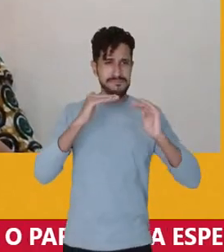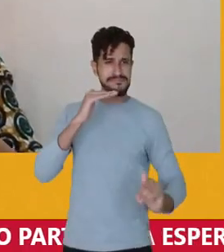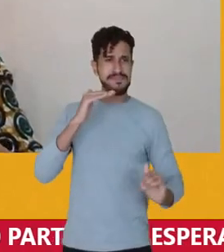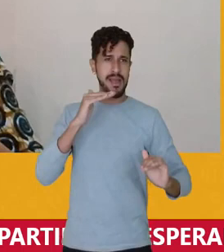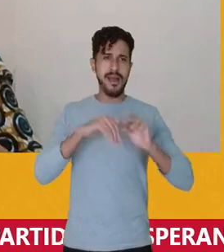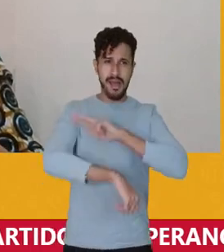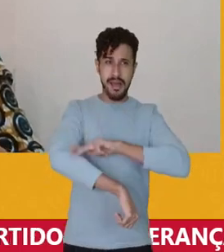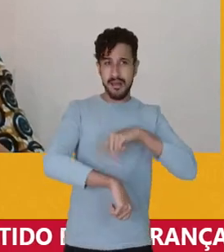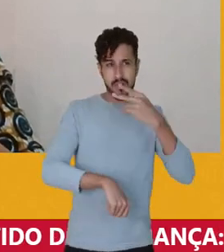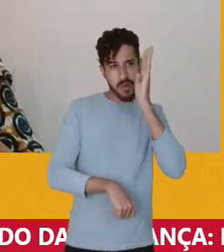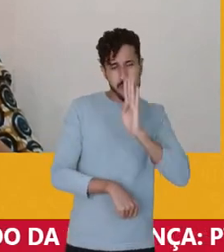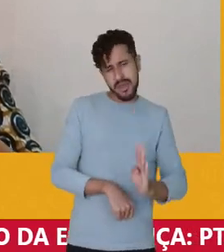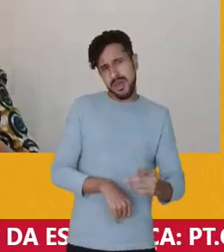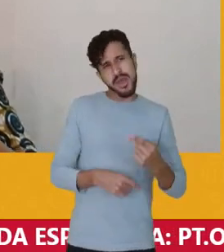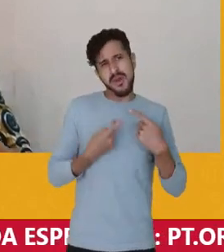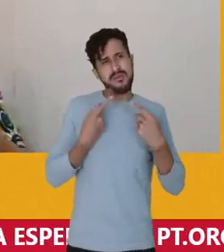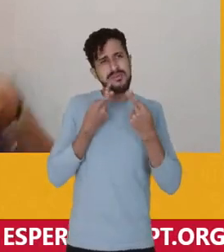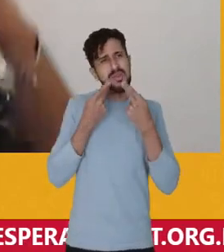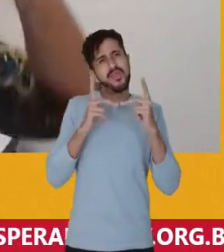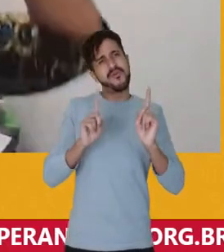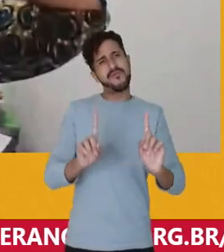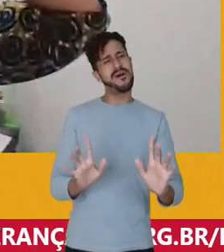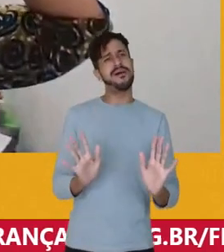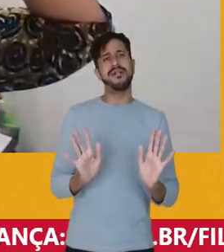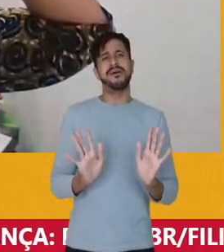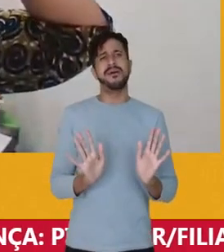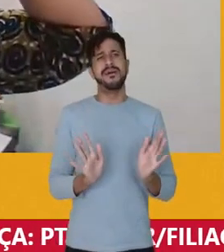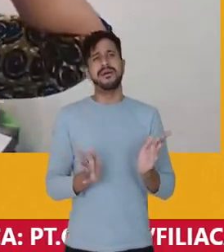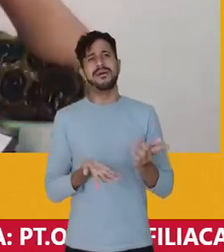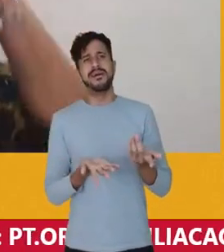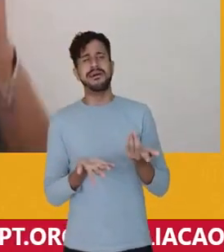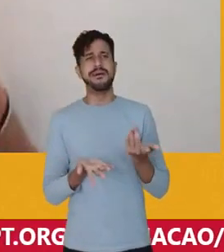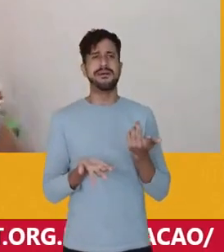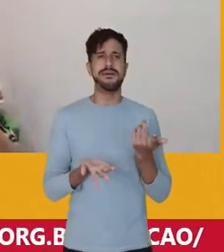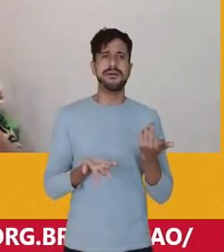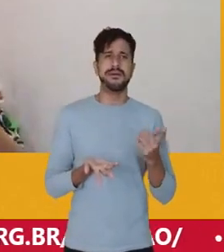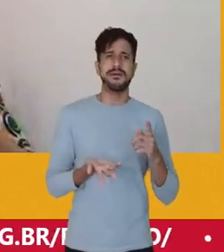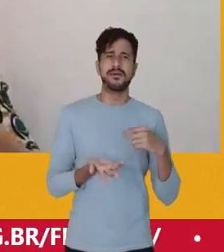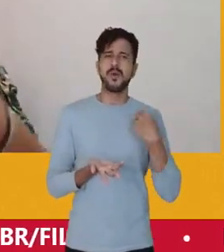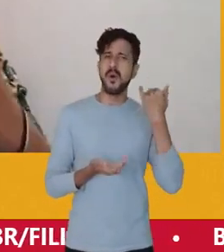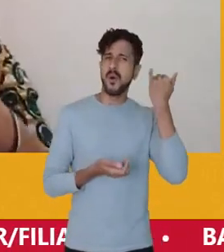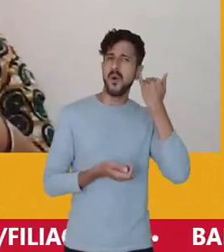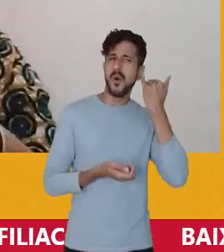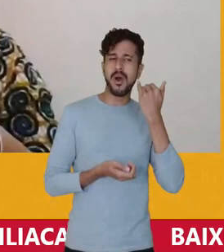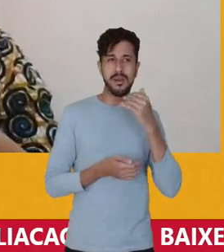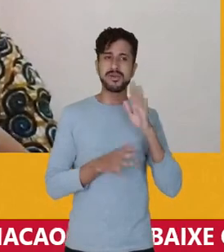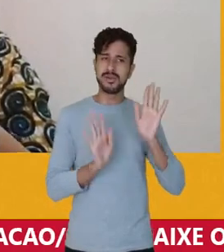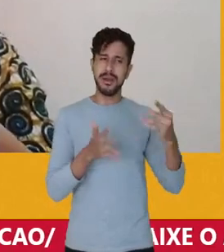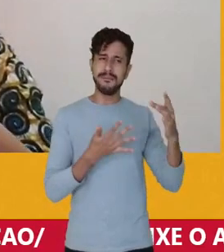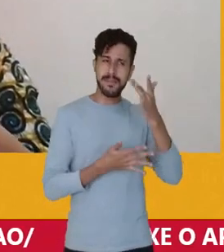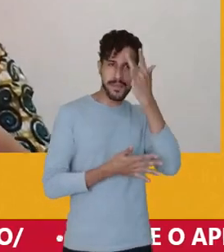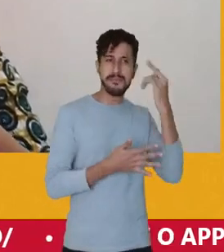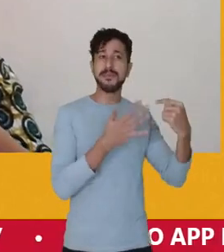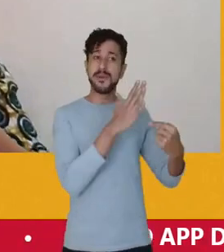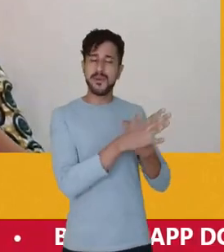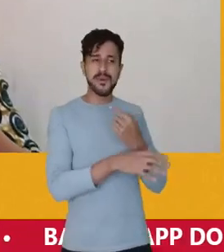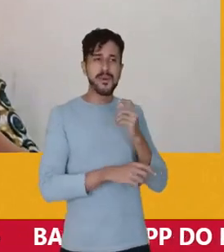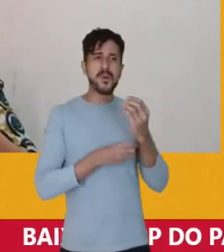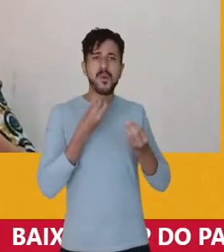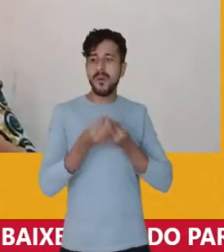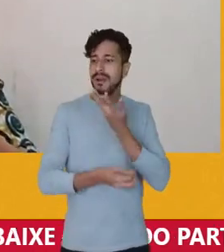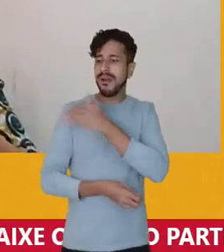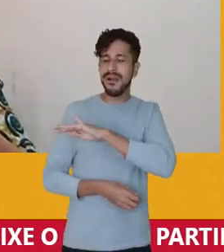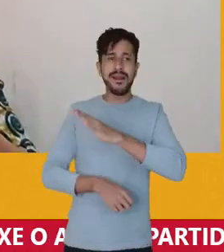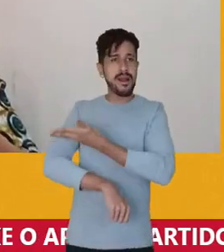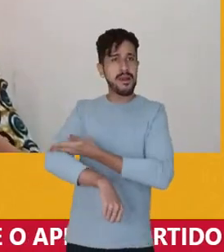né? Eu não estou dizendo aqui, né, nenhuma crise. A gente ouve muito isso, já me perguntaram, poxa, mas e as crianças brancas?